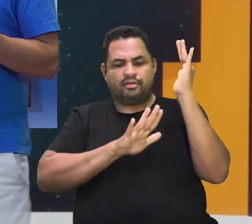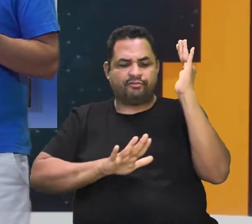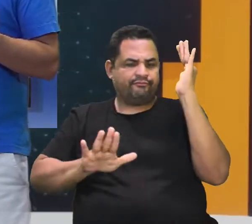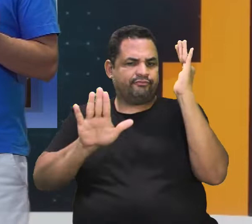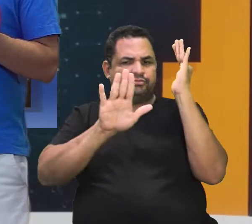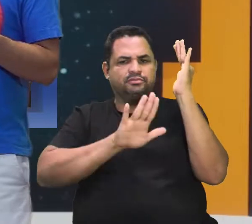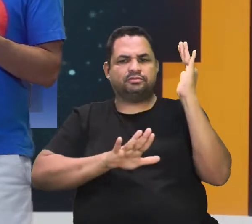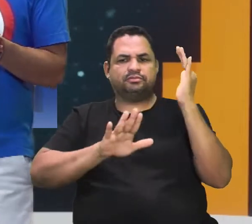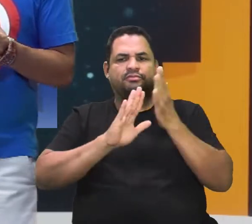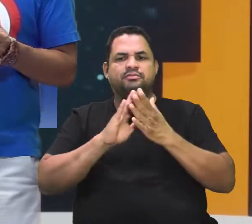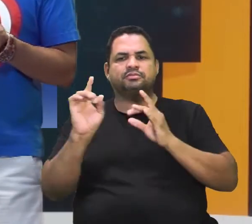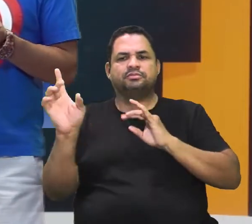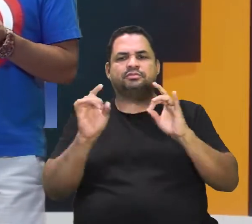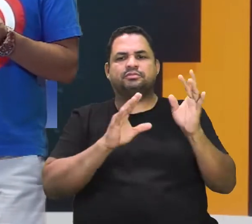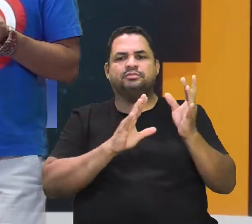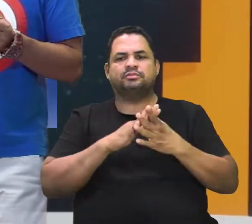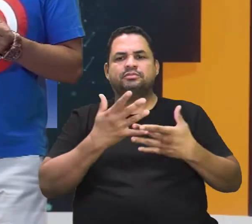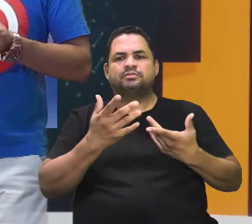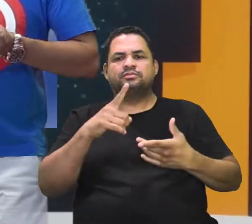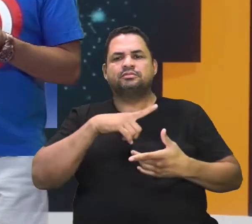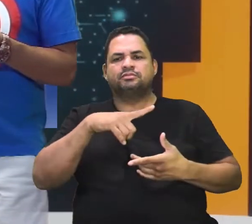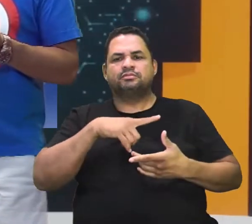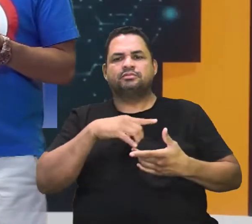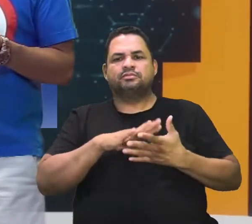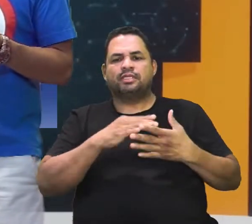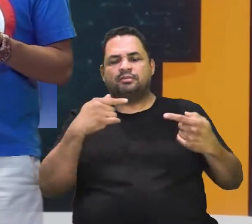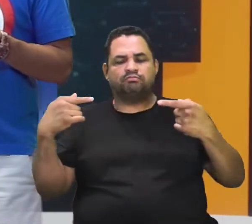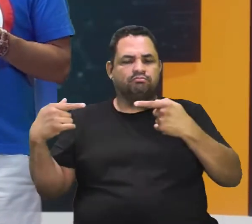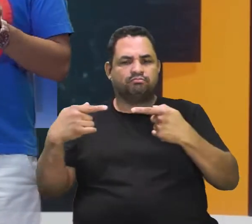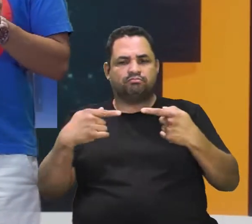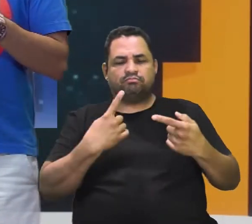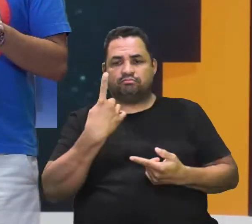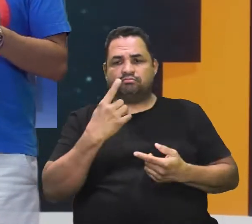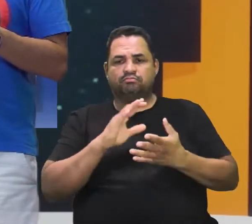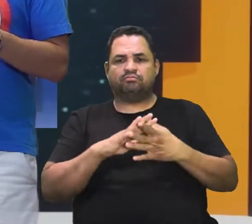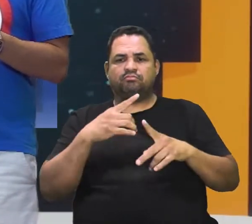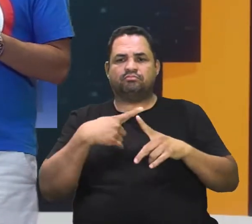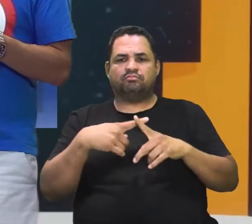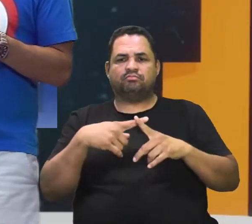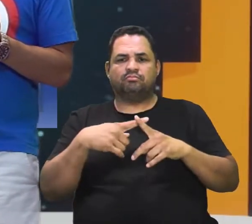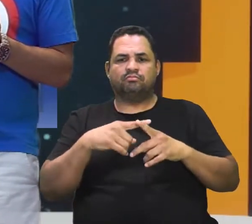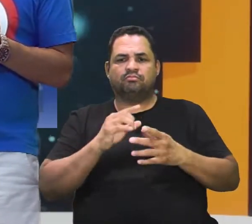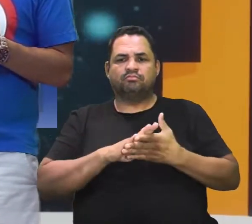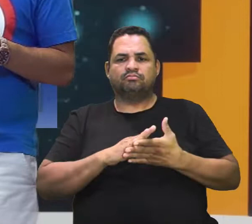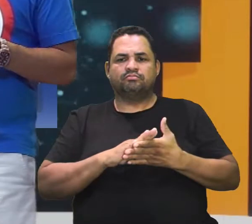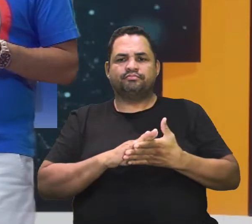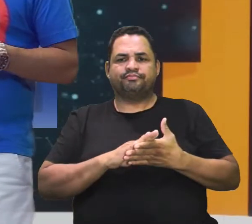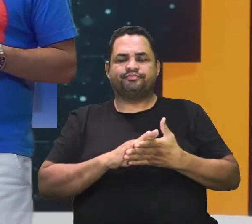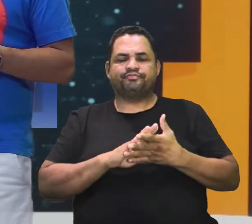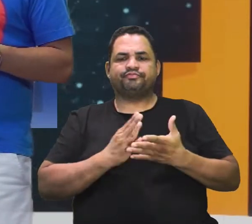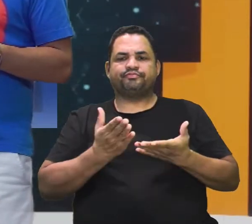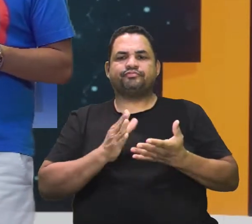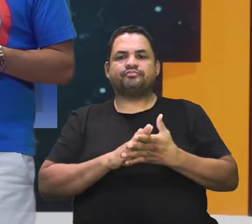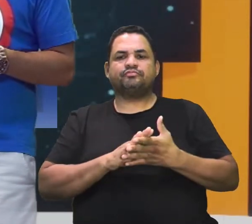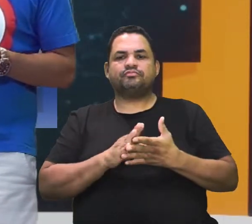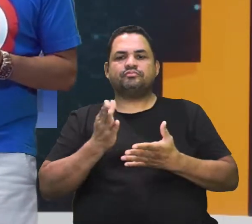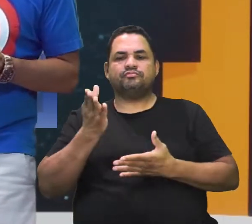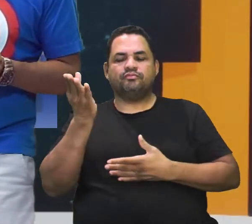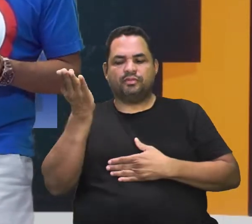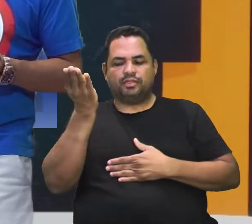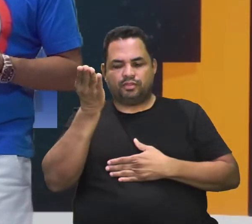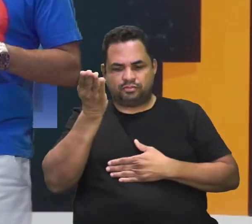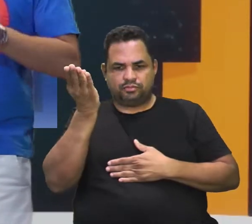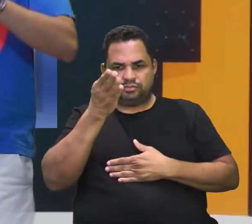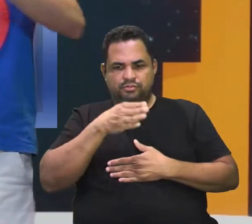de função, onde cada elemento possui um único correspondente, porque lá na parábola do y ao quadrado, ele corta o